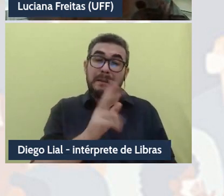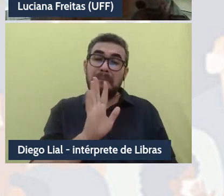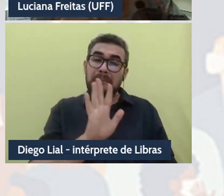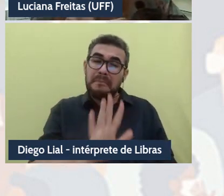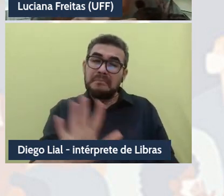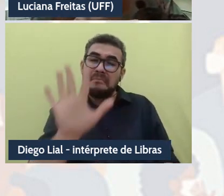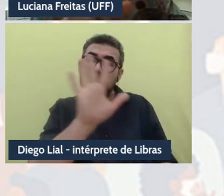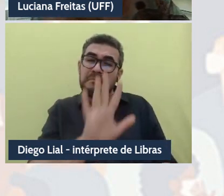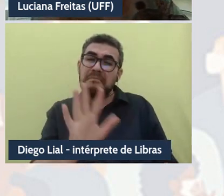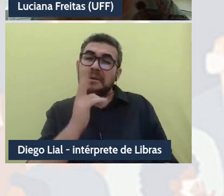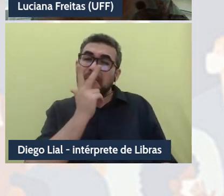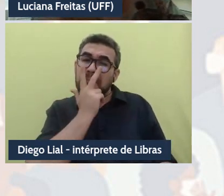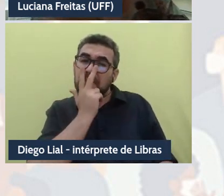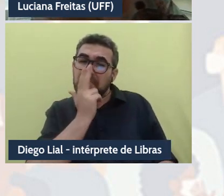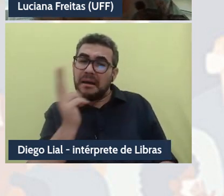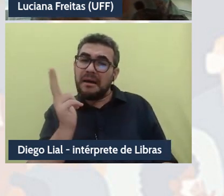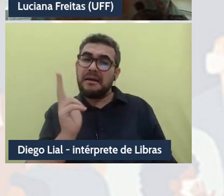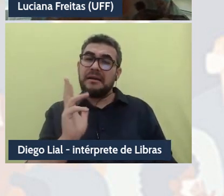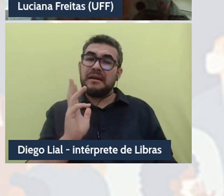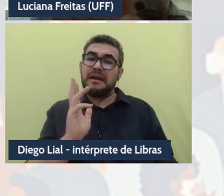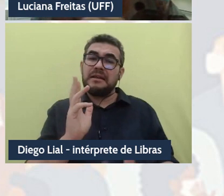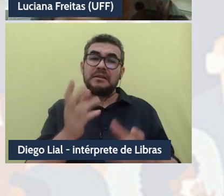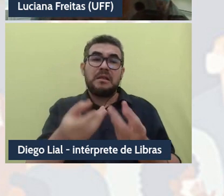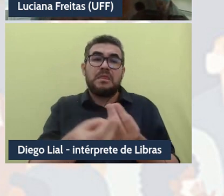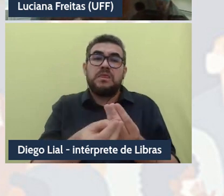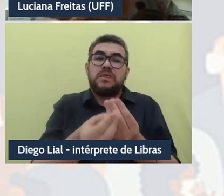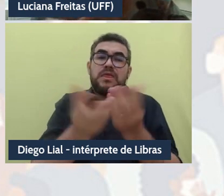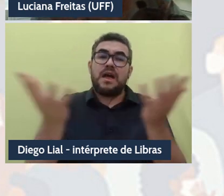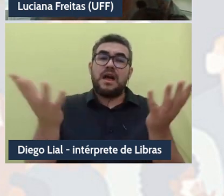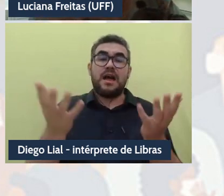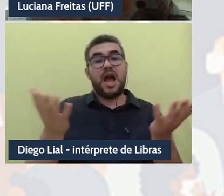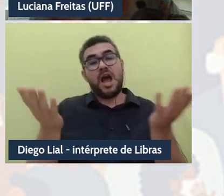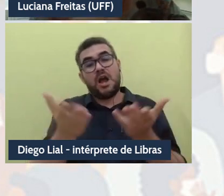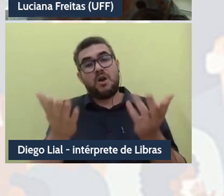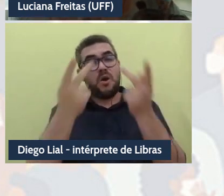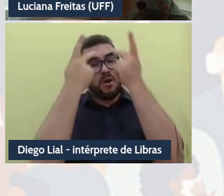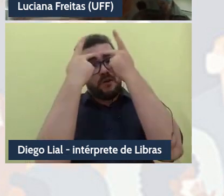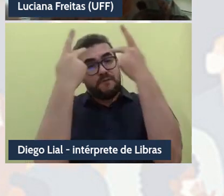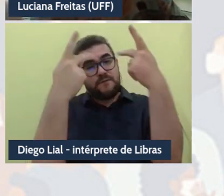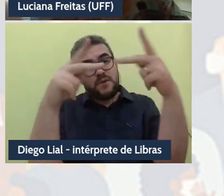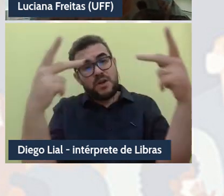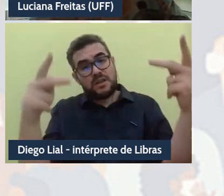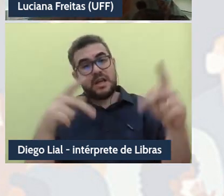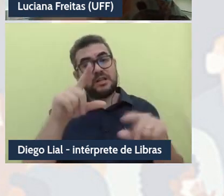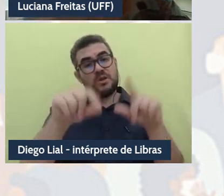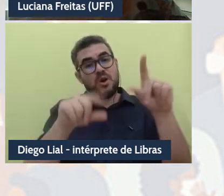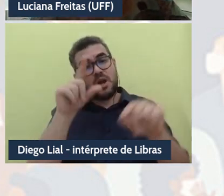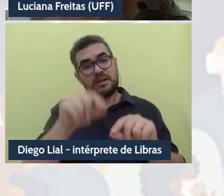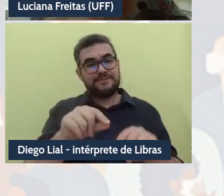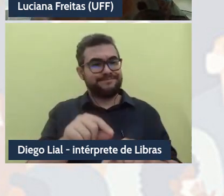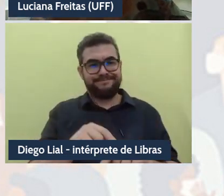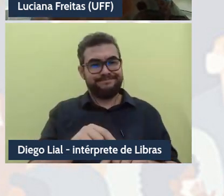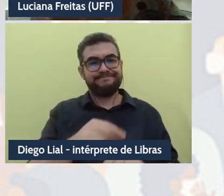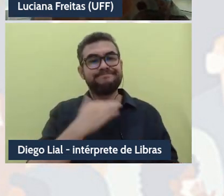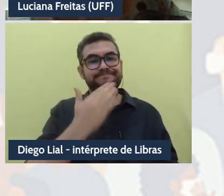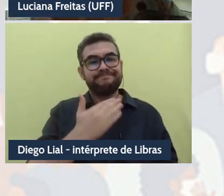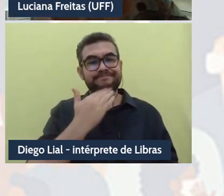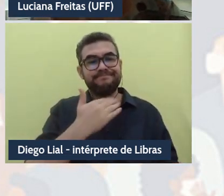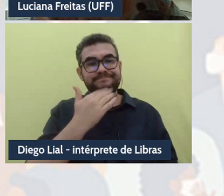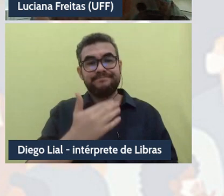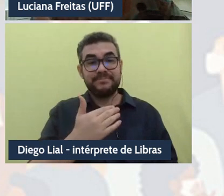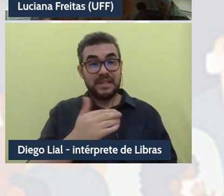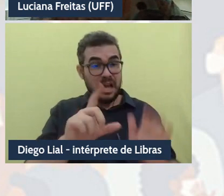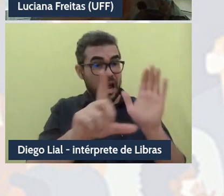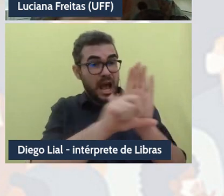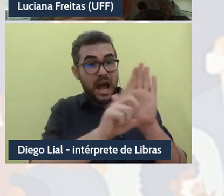do governo eram sempre, agora você pode escolher, ninguém vai escolher nada, porque isso nem está na lei, a lei nem diz que o estudante é que vai escolher